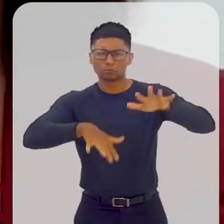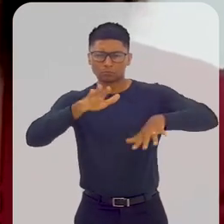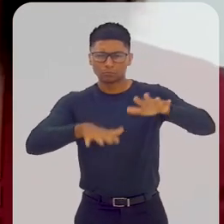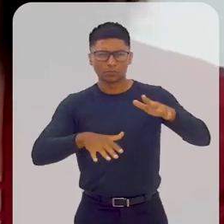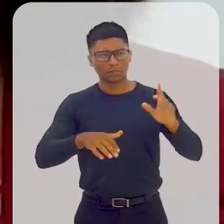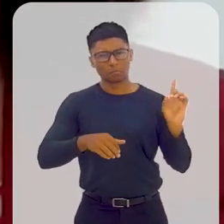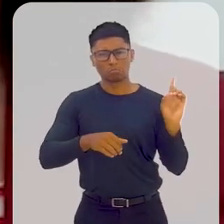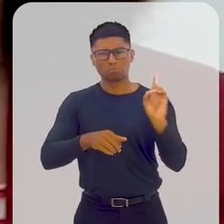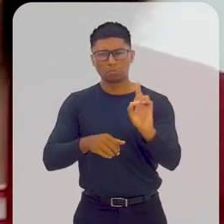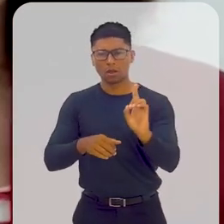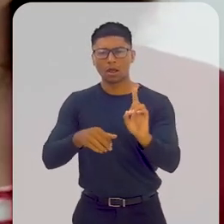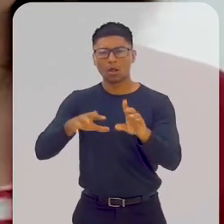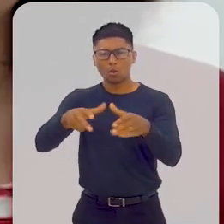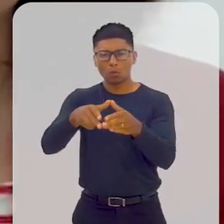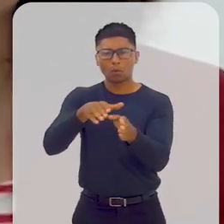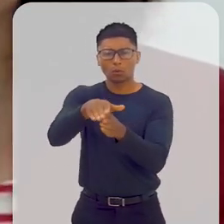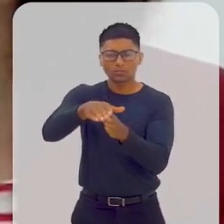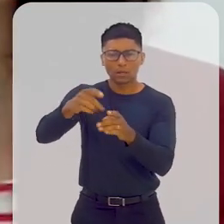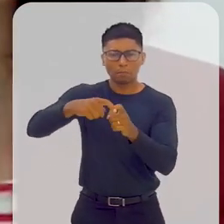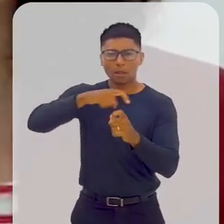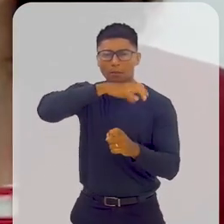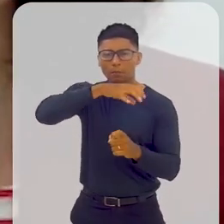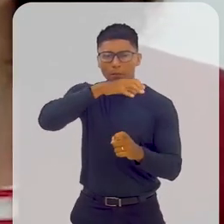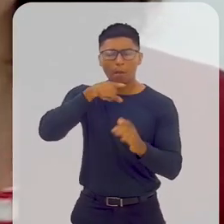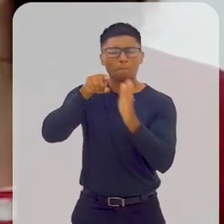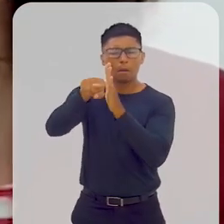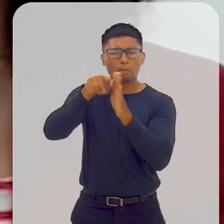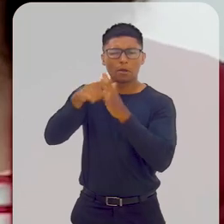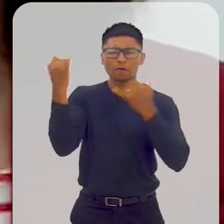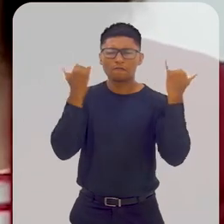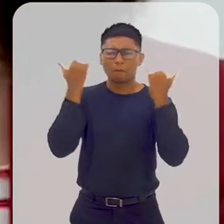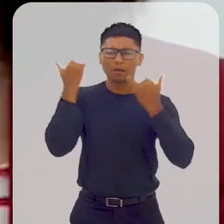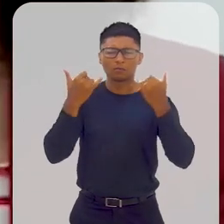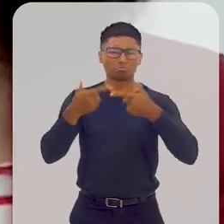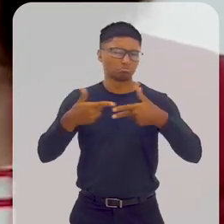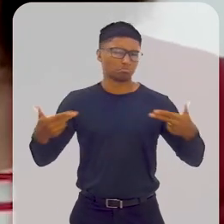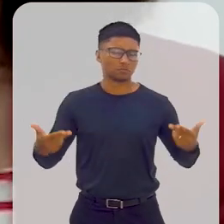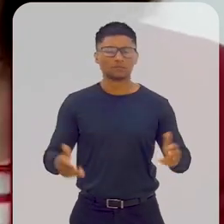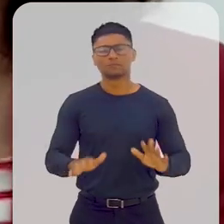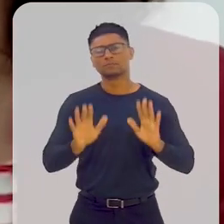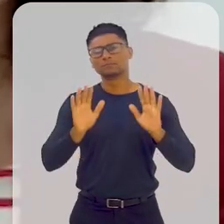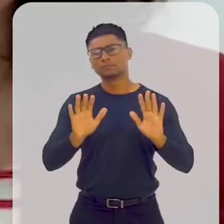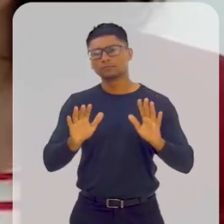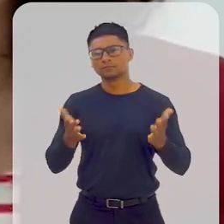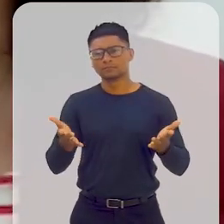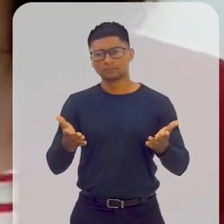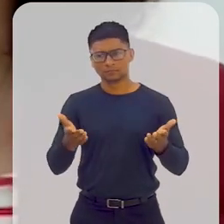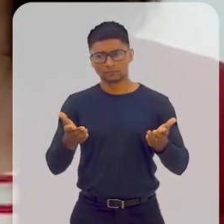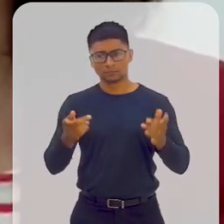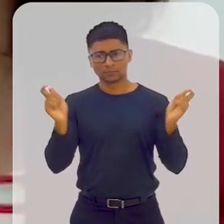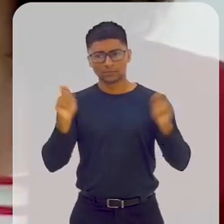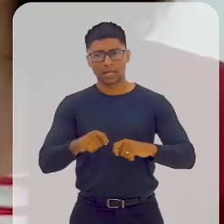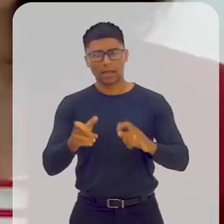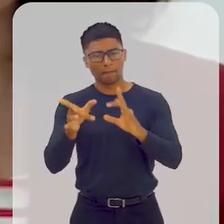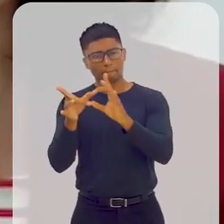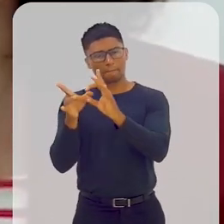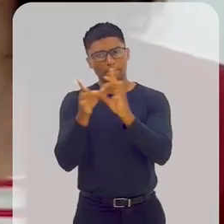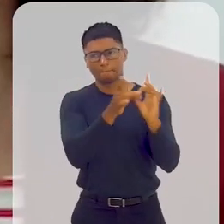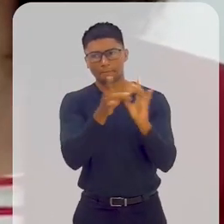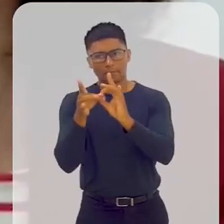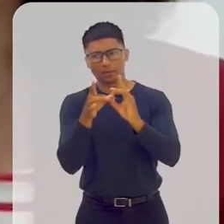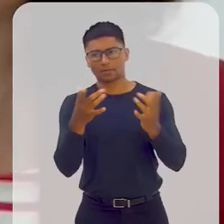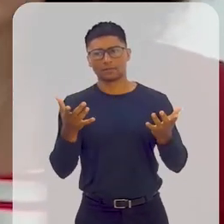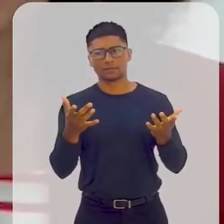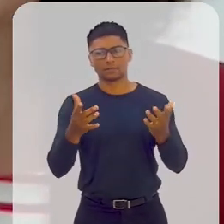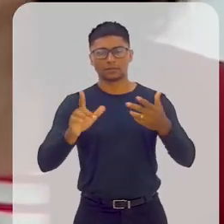né, solicitam informações ao Conselho Regional de Medicina Veterinária. Que tipo de serviço, né, quer dizer, de parceria que